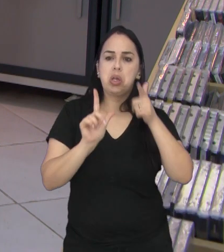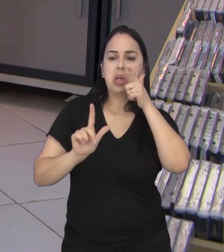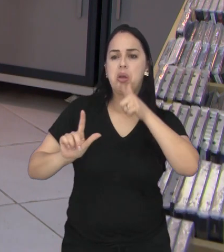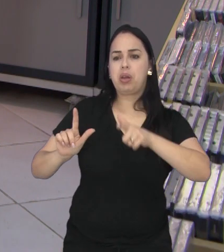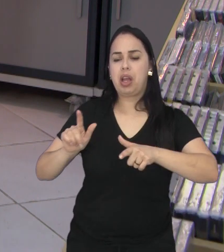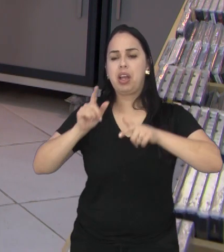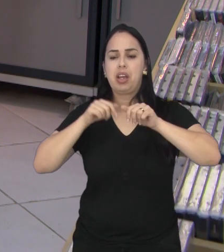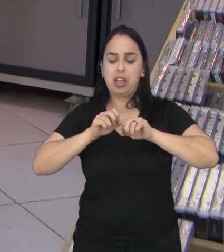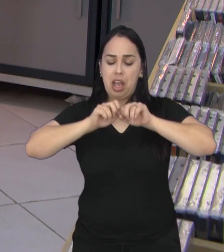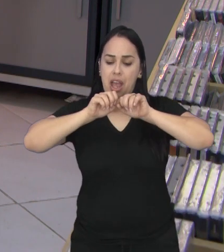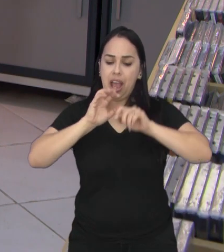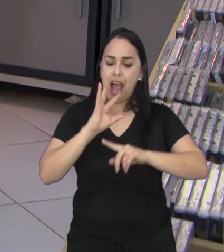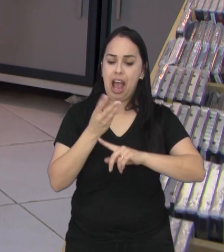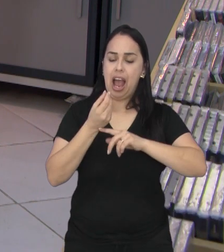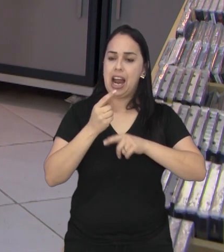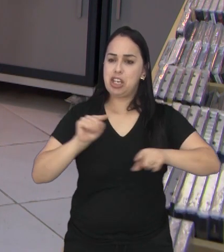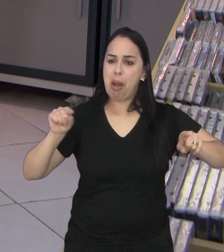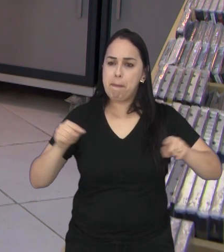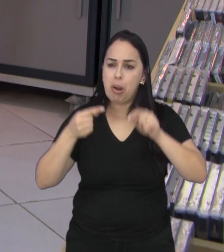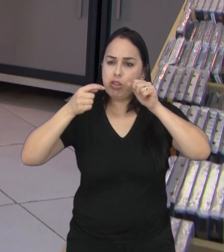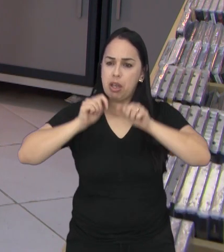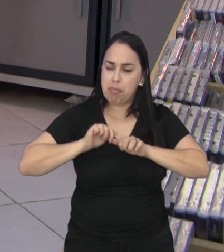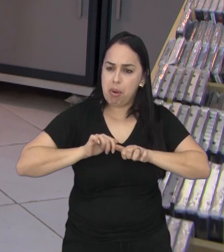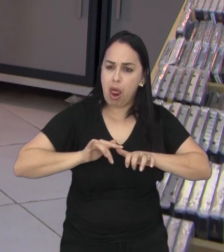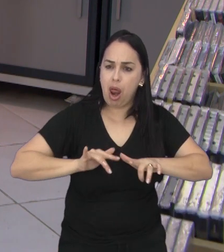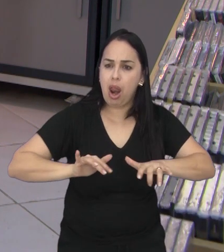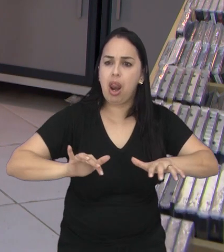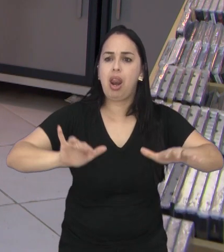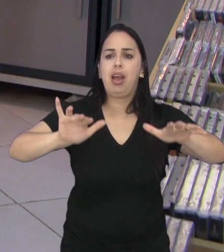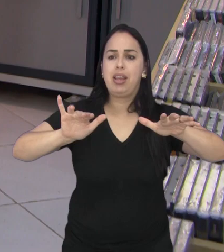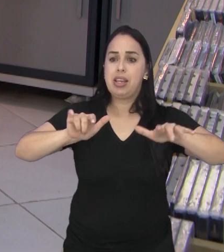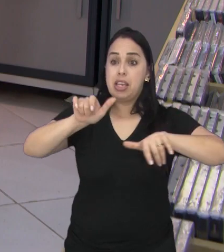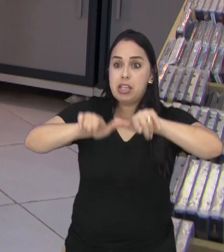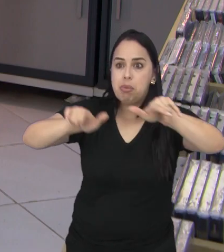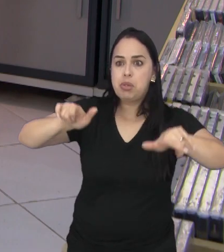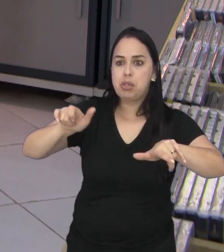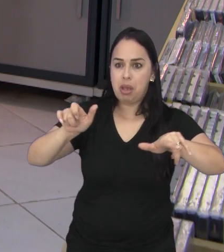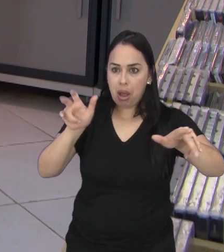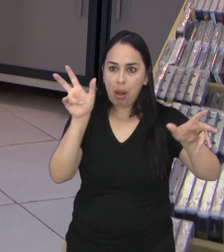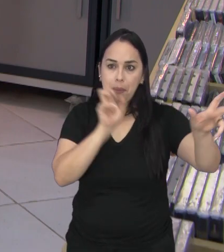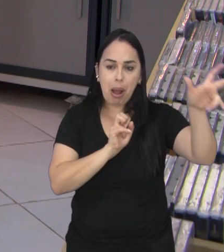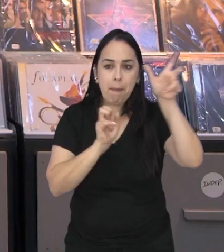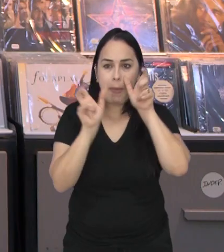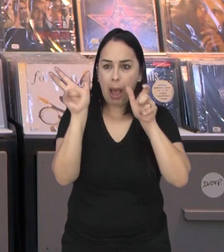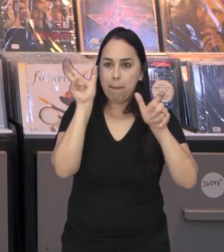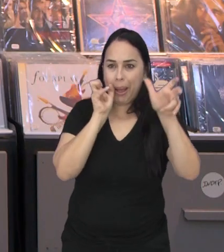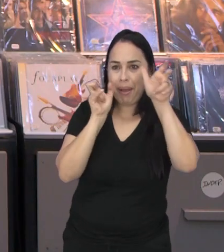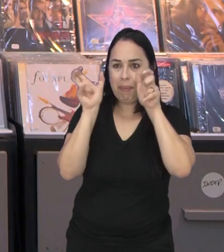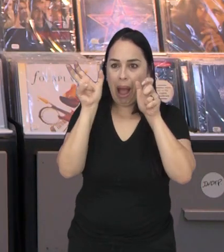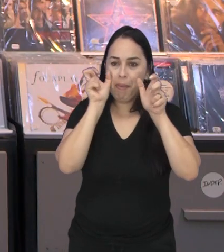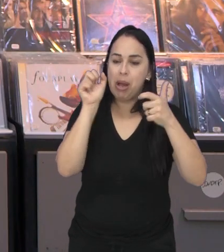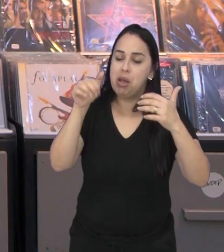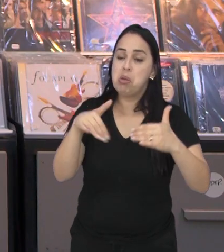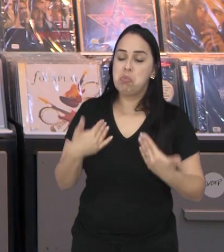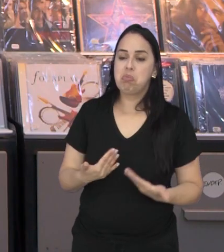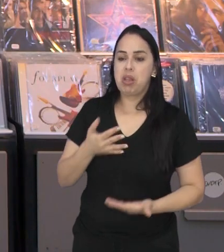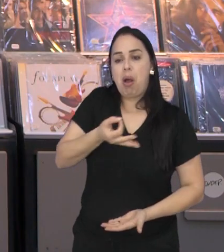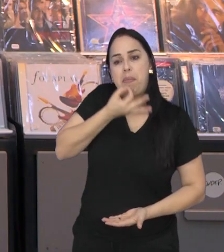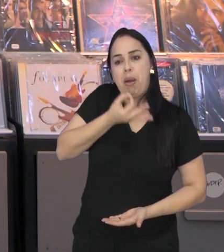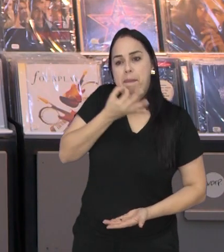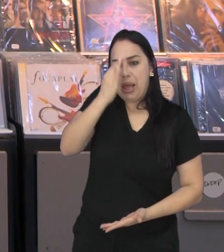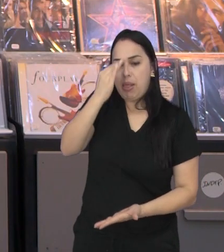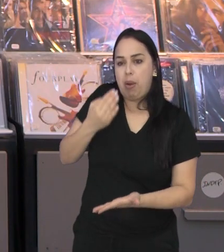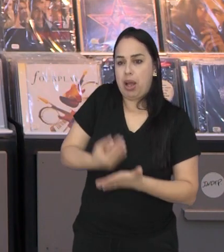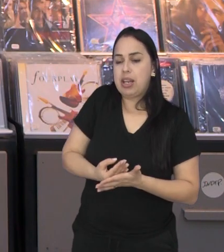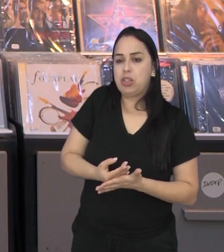artes reverberem mesmo, né, fazer com que elas cheguem, né, para mais pessoas e tudo mais. Eu acredito